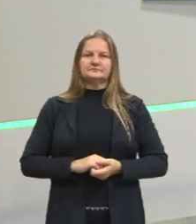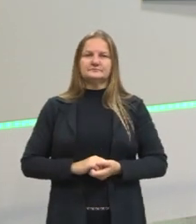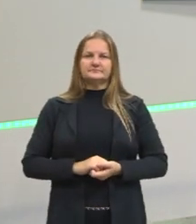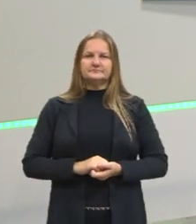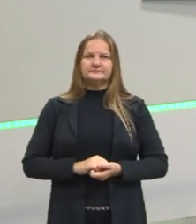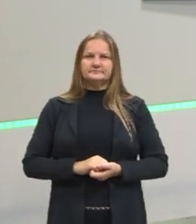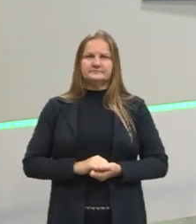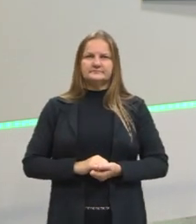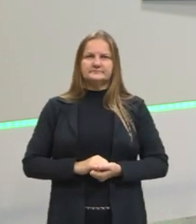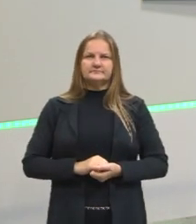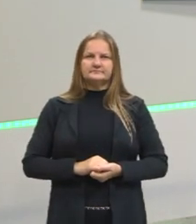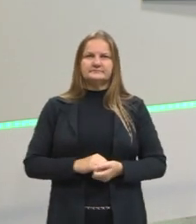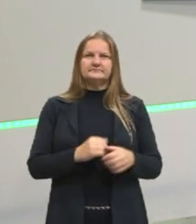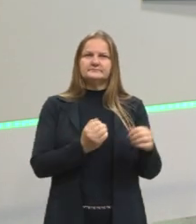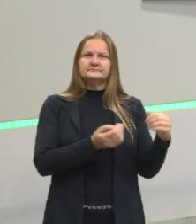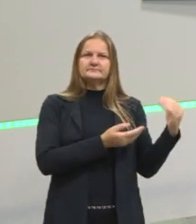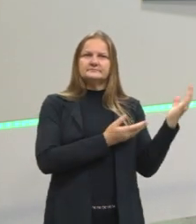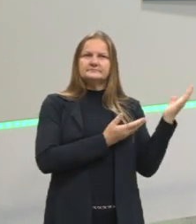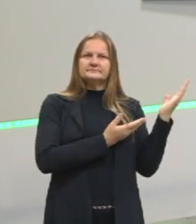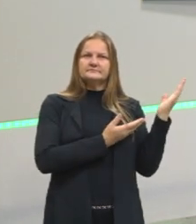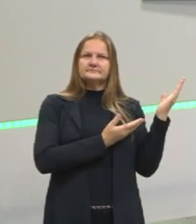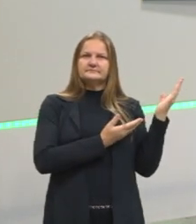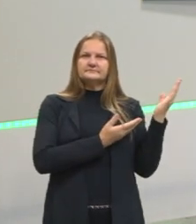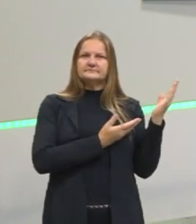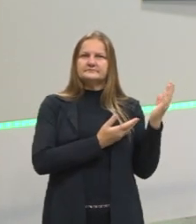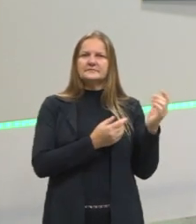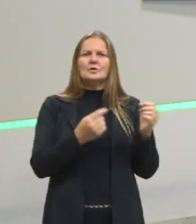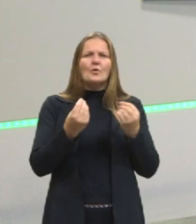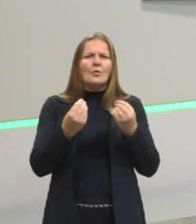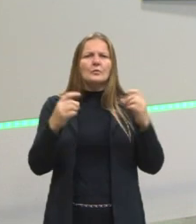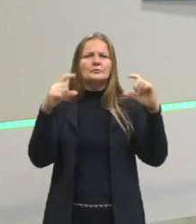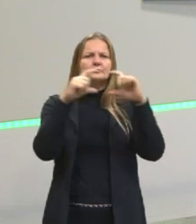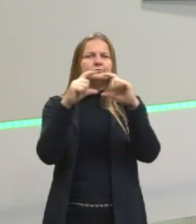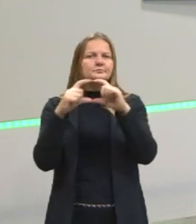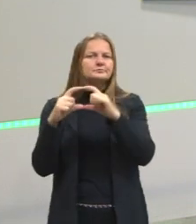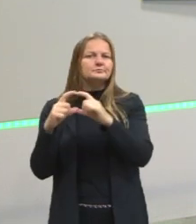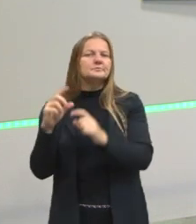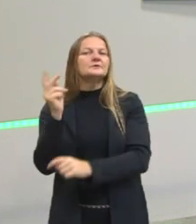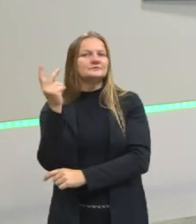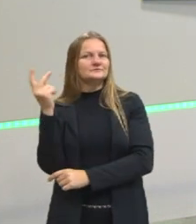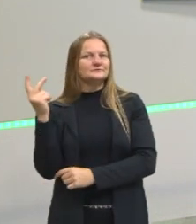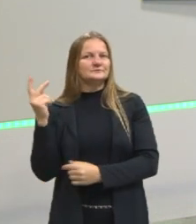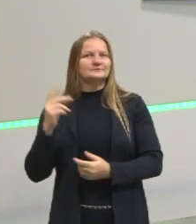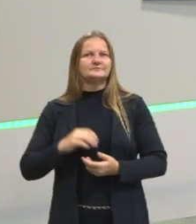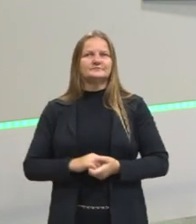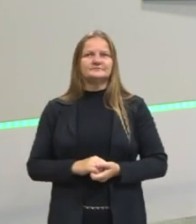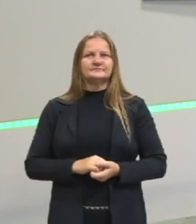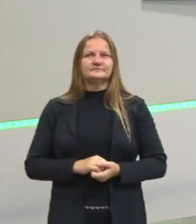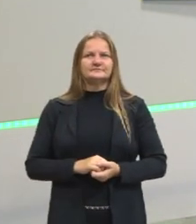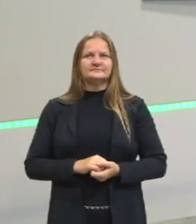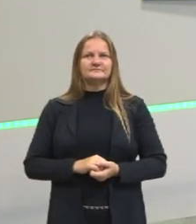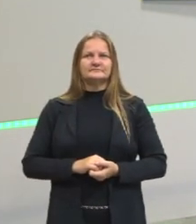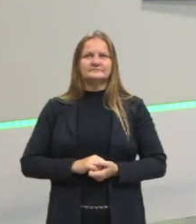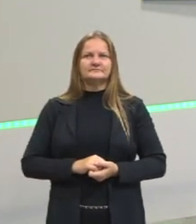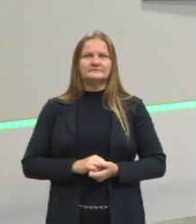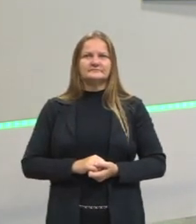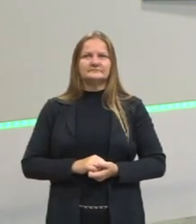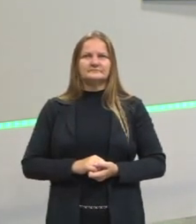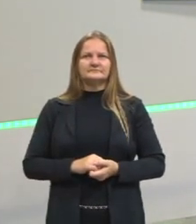alguns aspectos gramaticais através dessa tia dessa história em quadrinho Vale